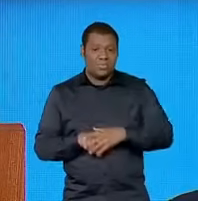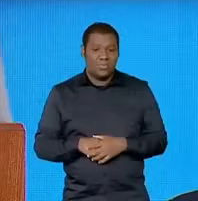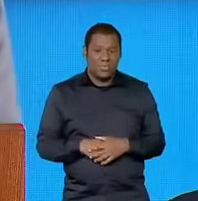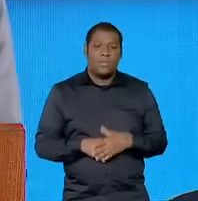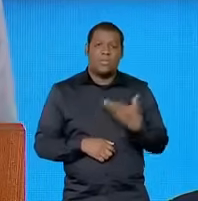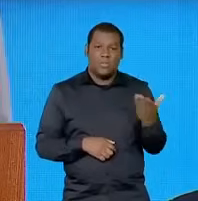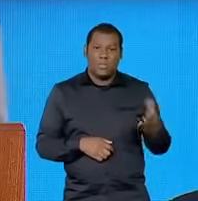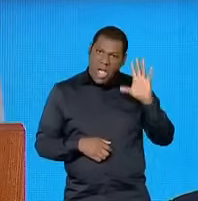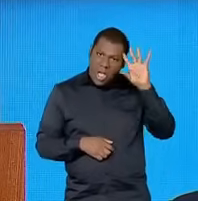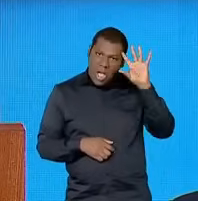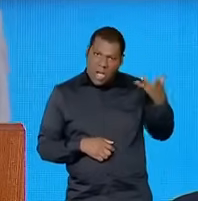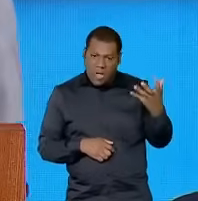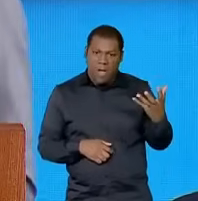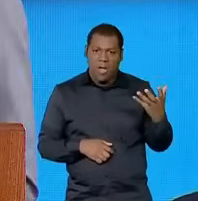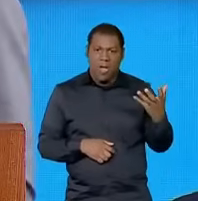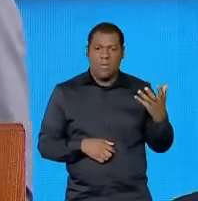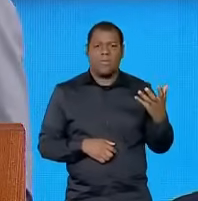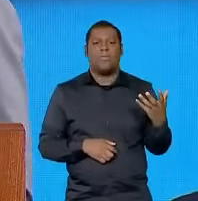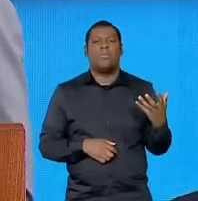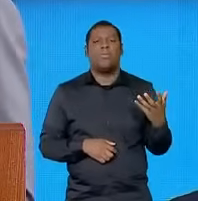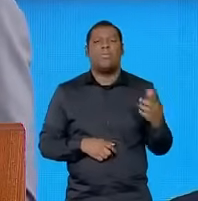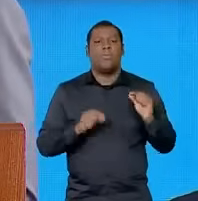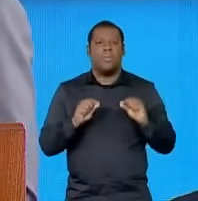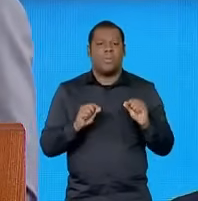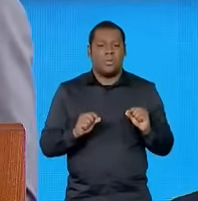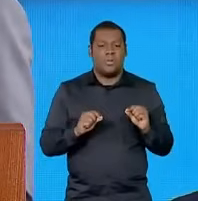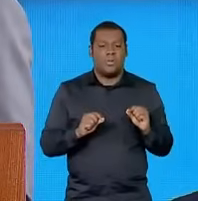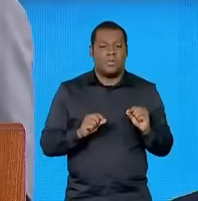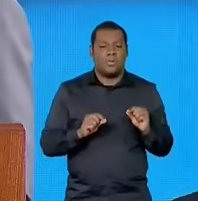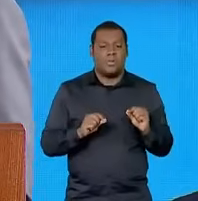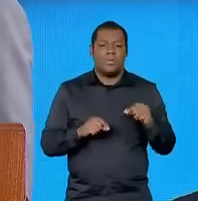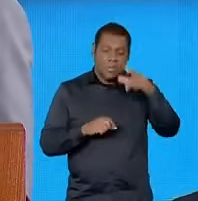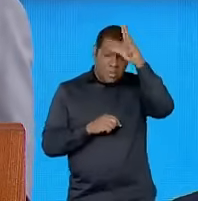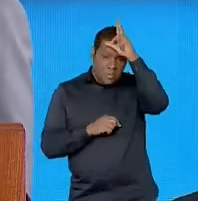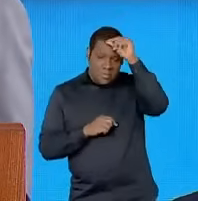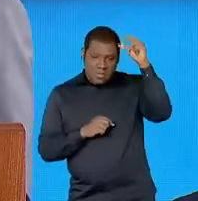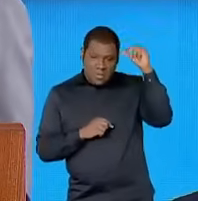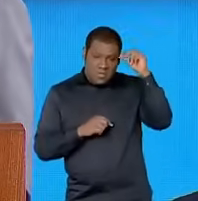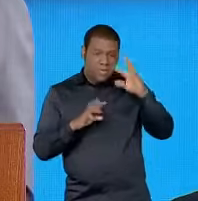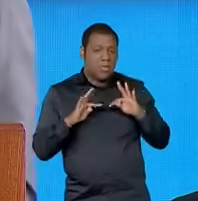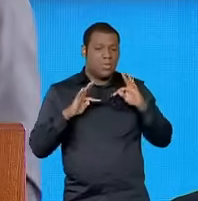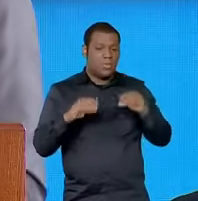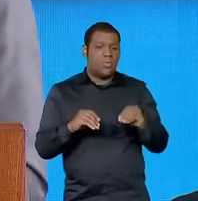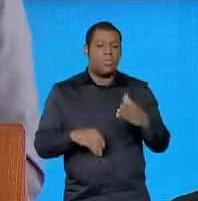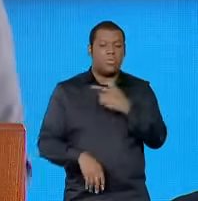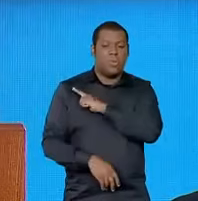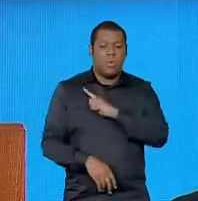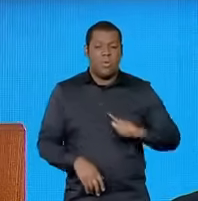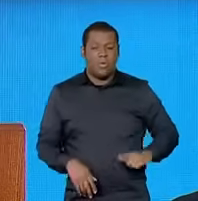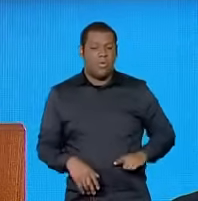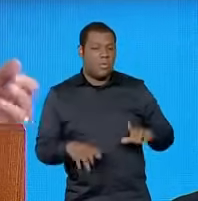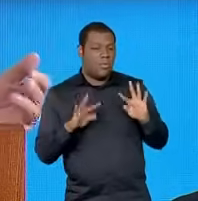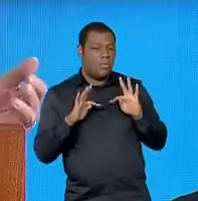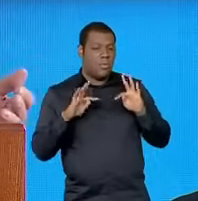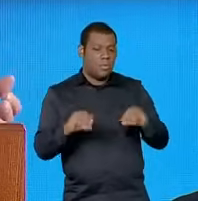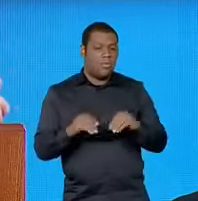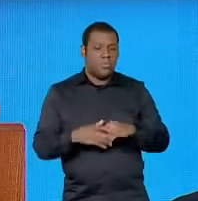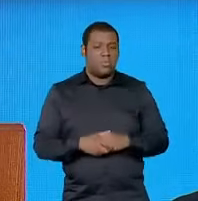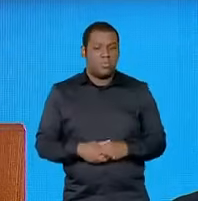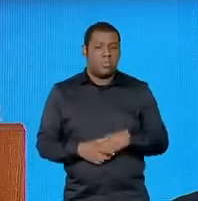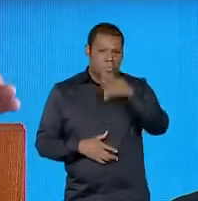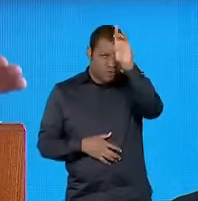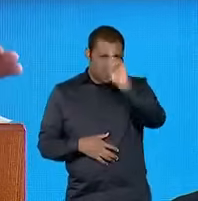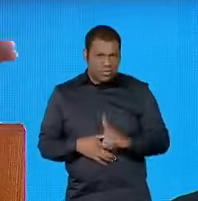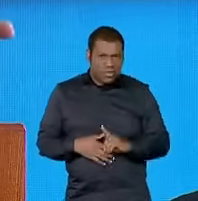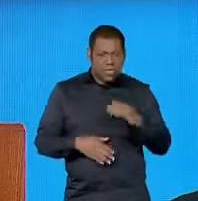ser republicano e garantir que todos os prefeitos e todos os governadores têm o mesmo